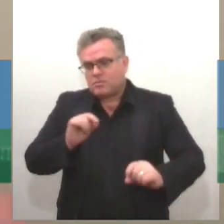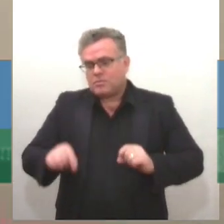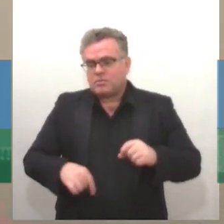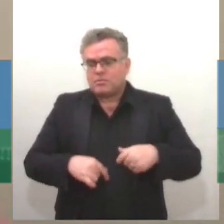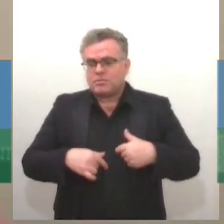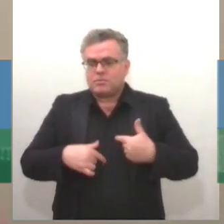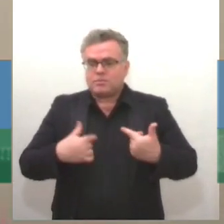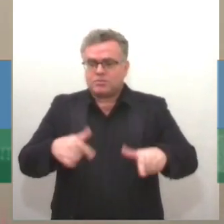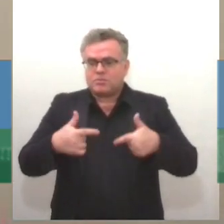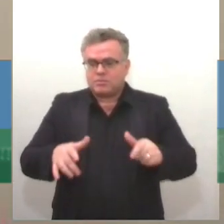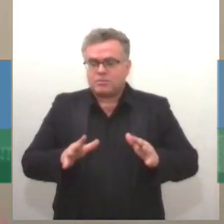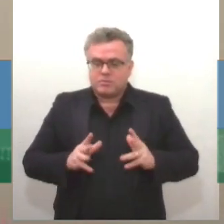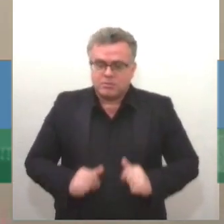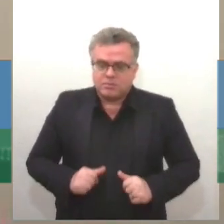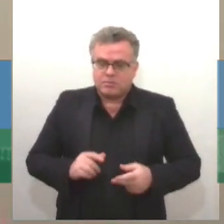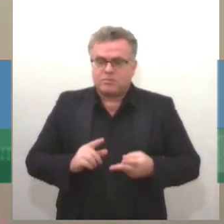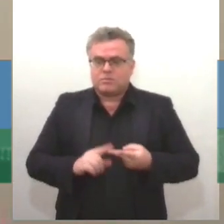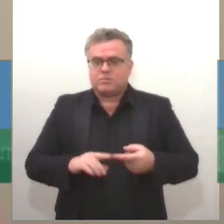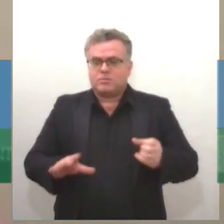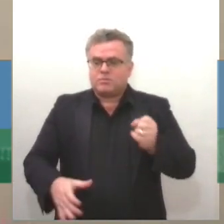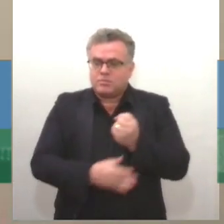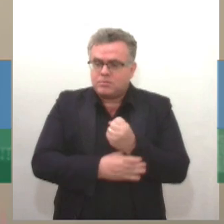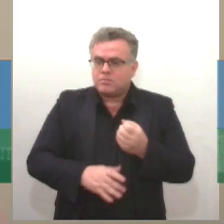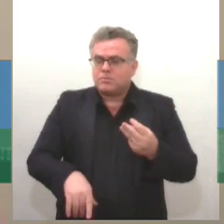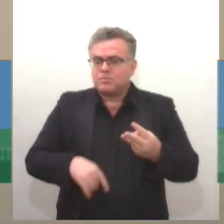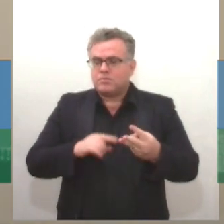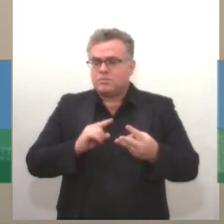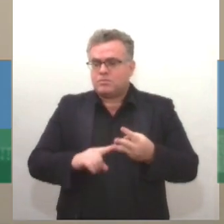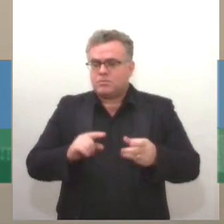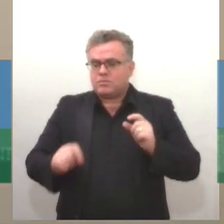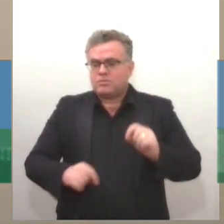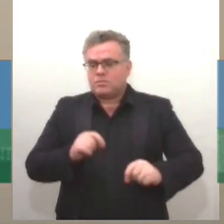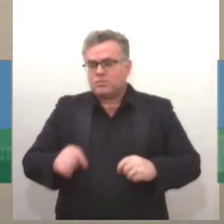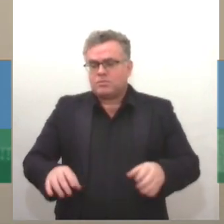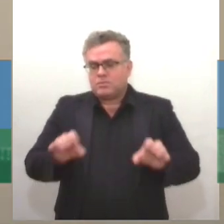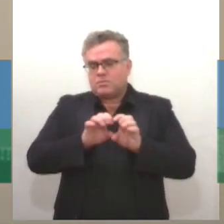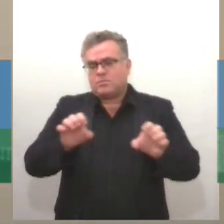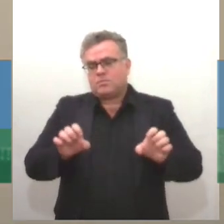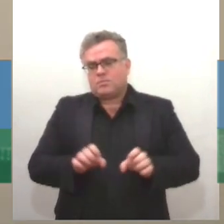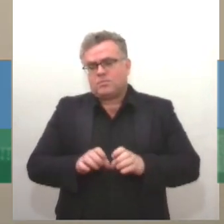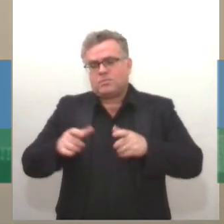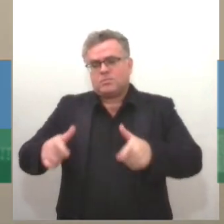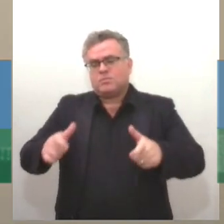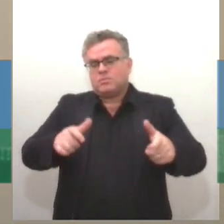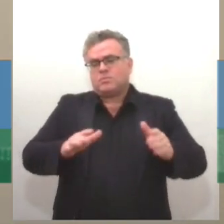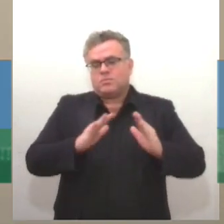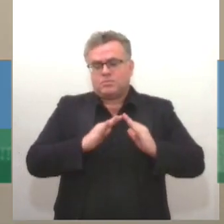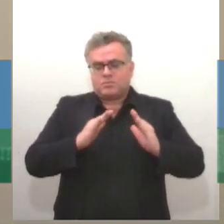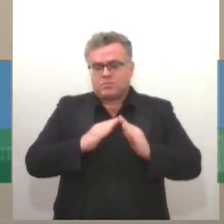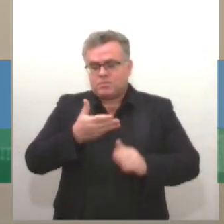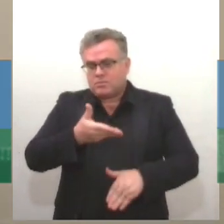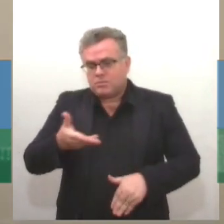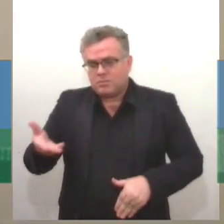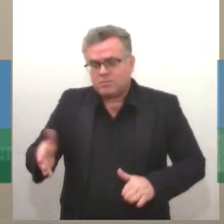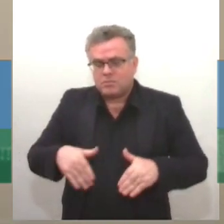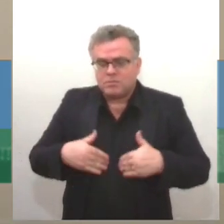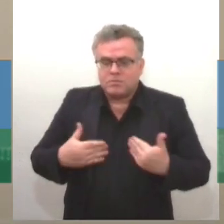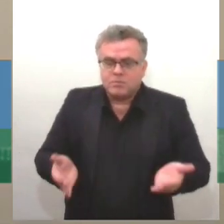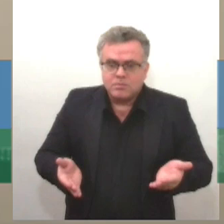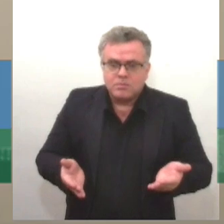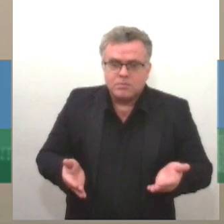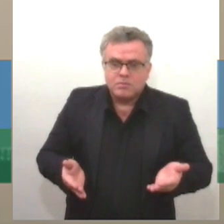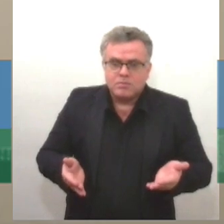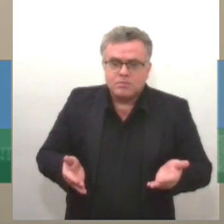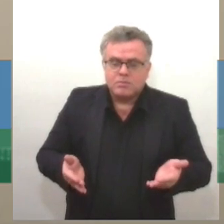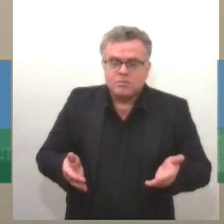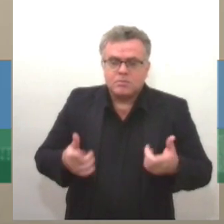limpeza, segurança, né, da estrutura patrimonial do município, por exemplo, são atividades que podem ser